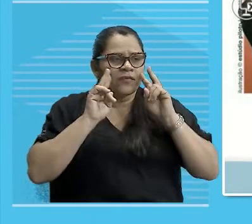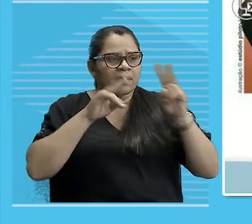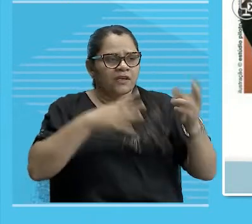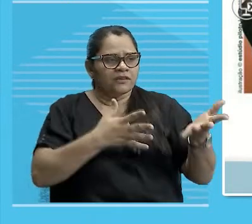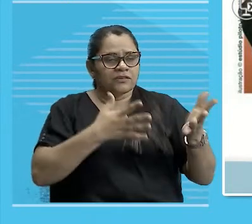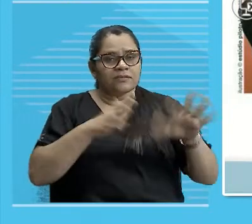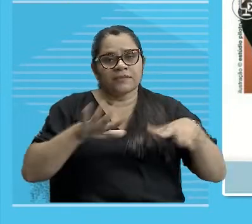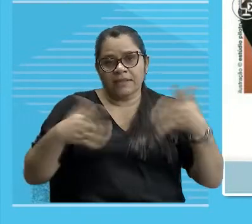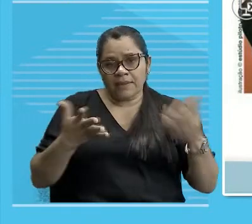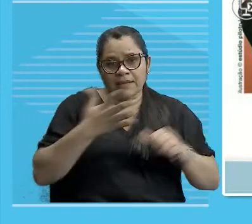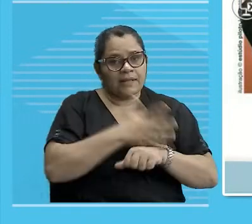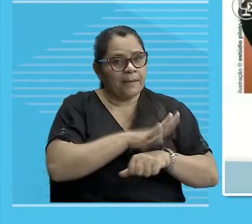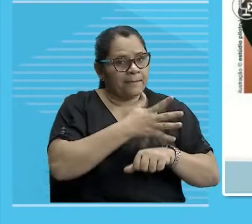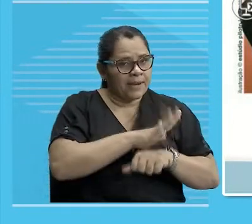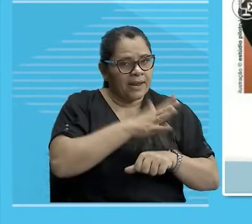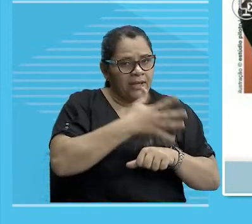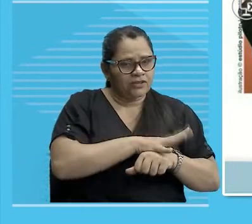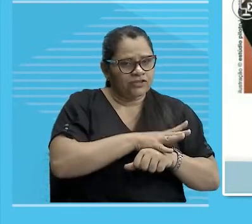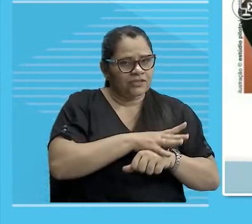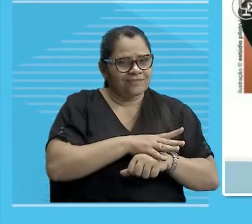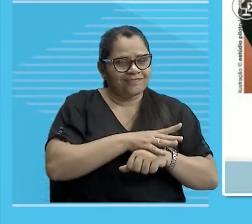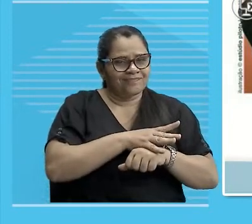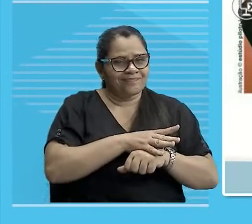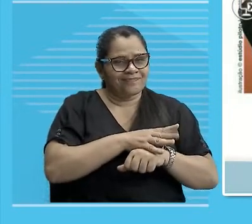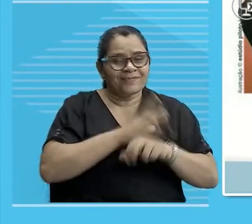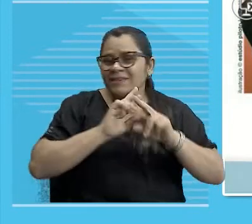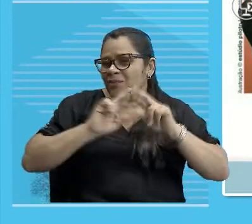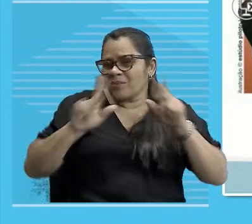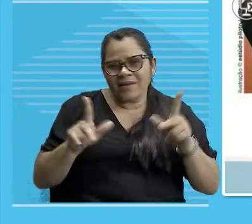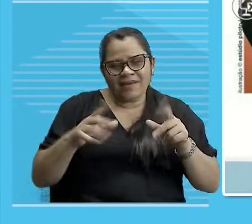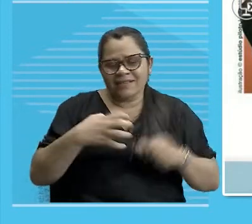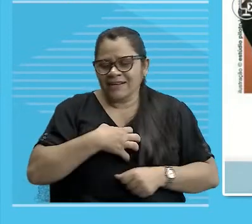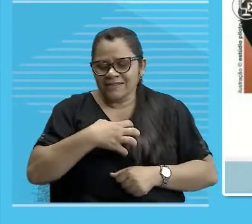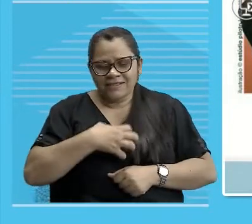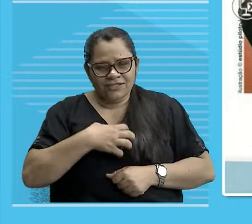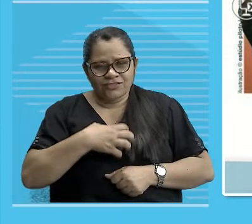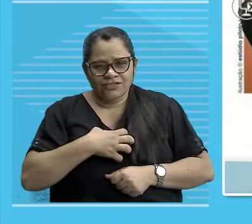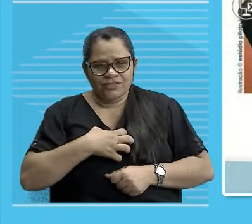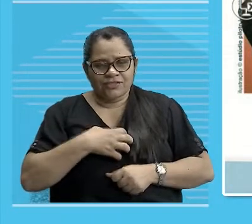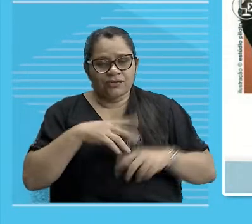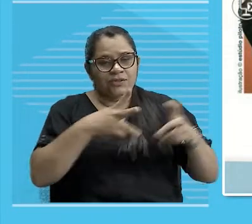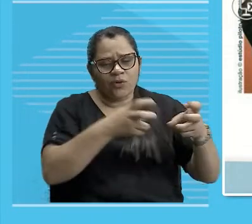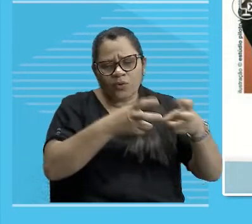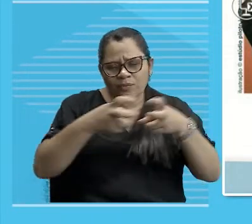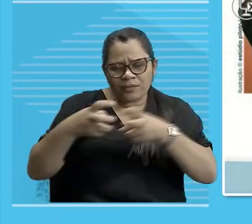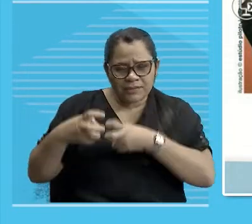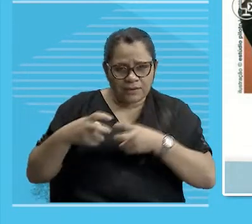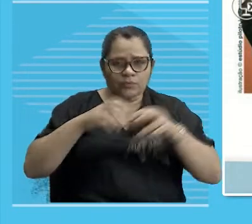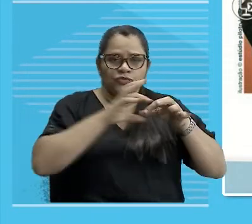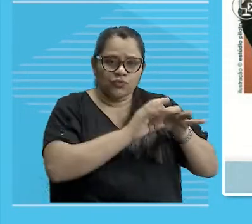na prática, não é nada daquilo que você está pensando. Está ligado a percepções de contextos,